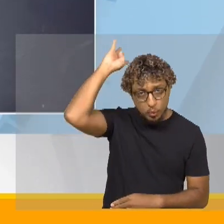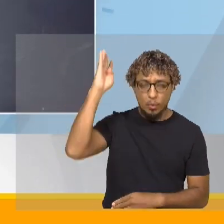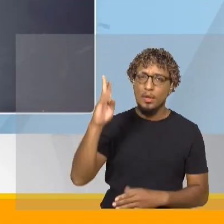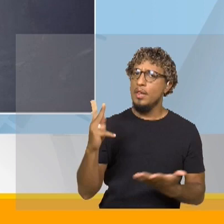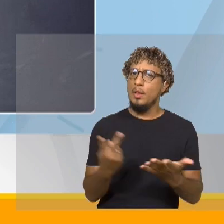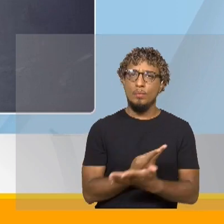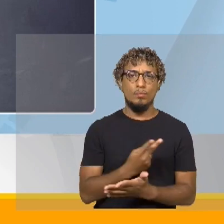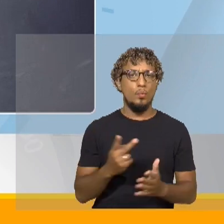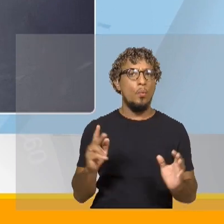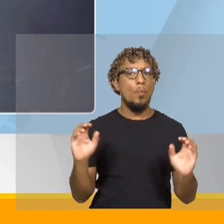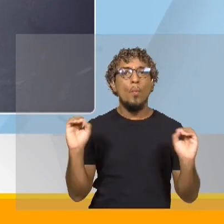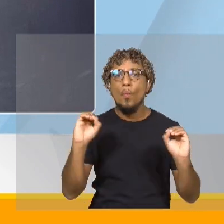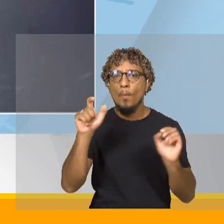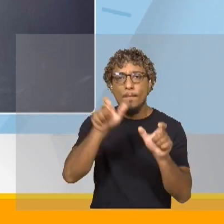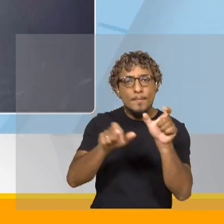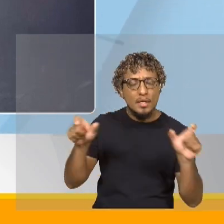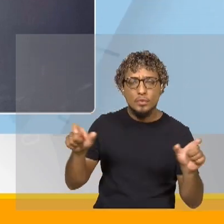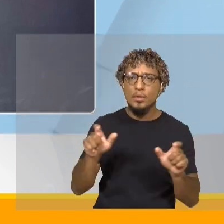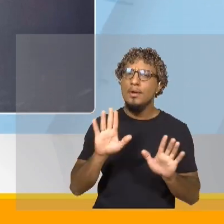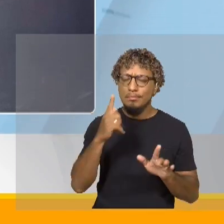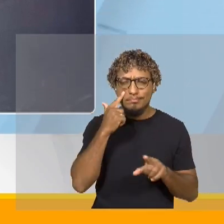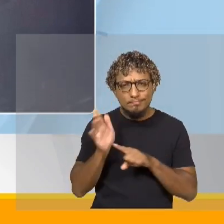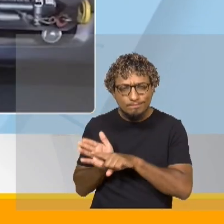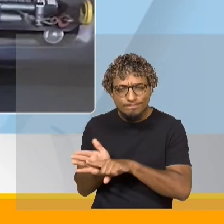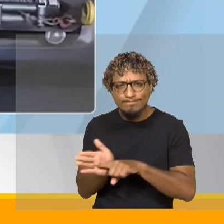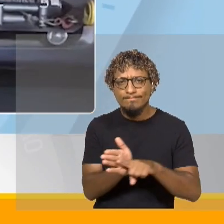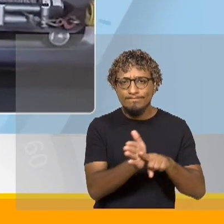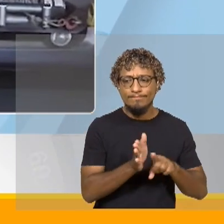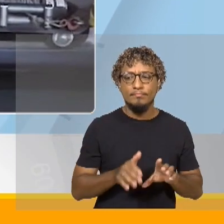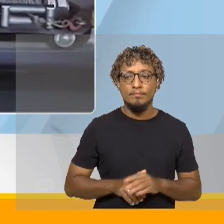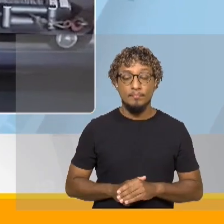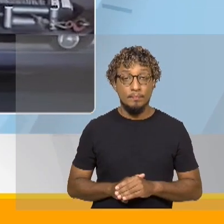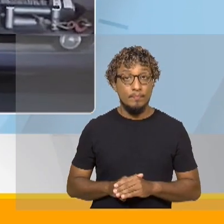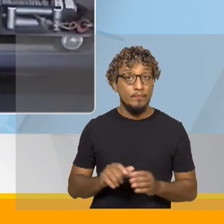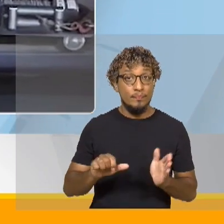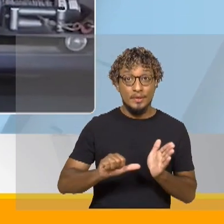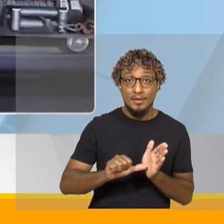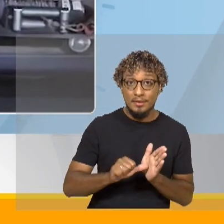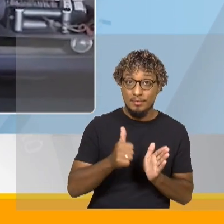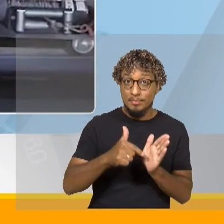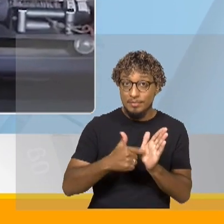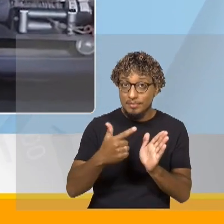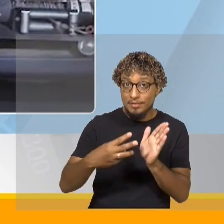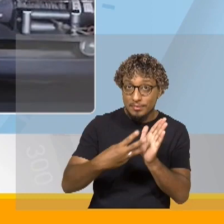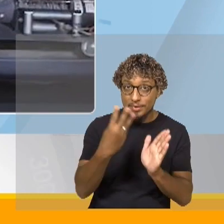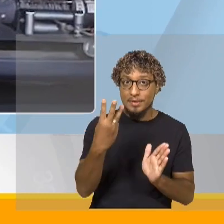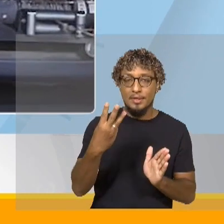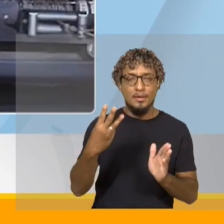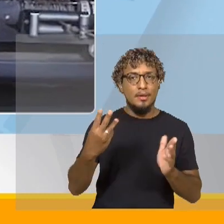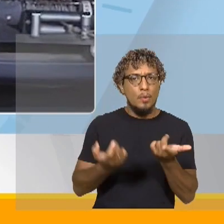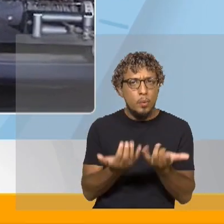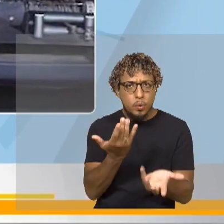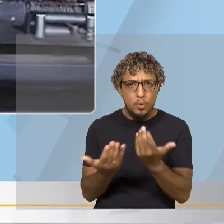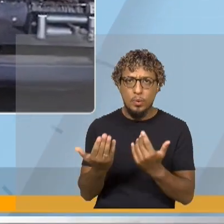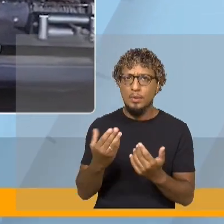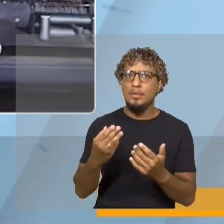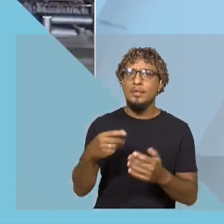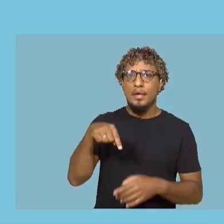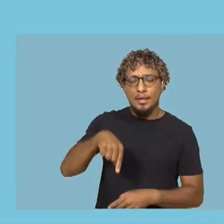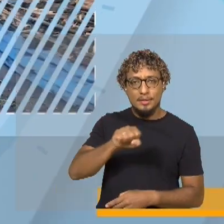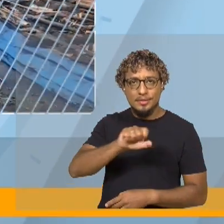ninguém ficou ferido. As causas estão sendo investigadas. Este é o terceiro incêndio em São Luís nos últimos